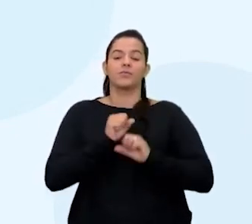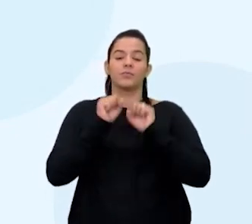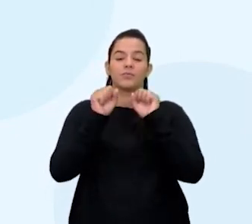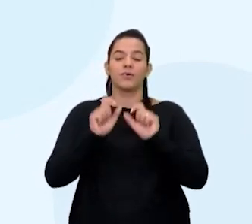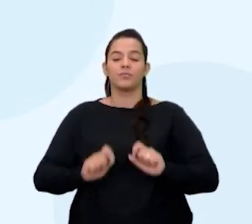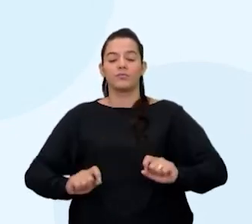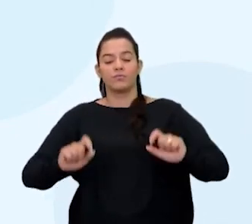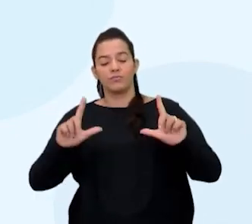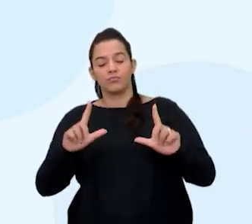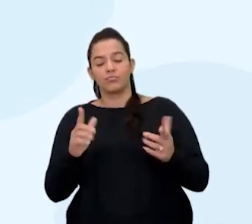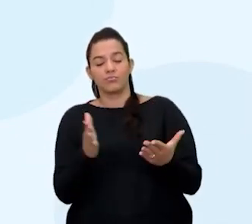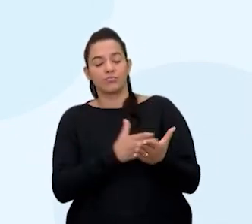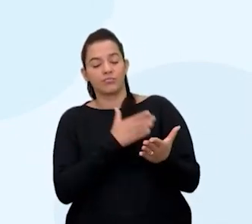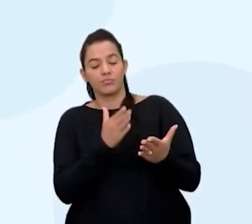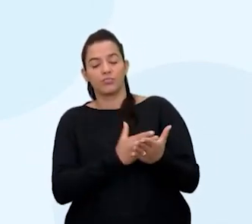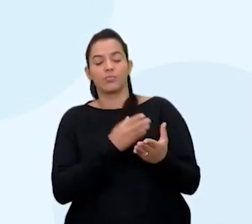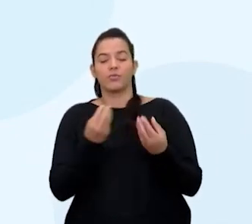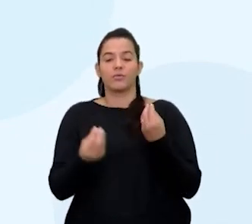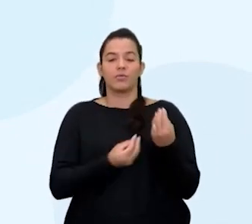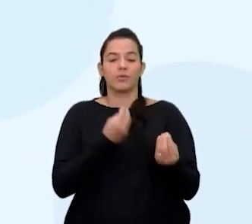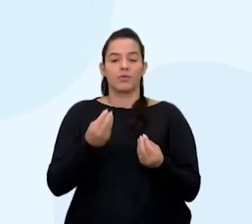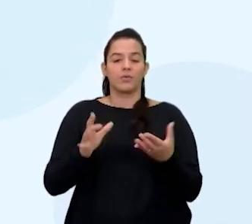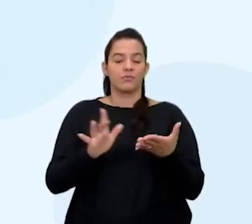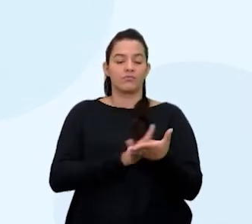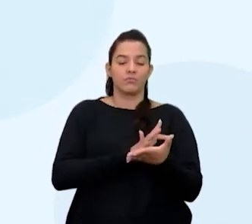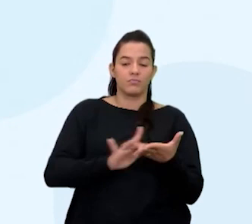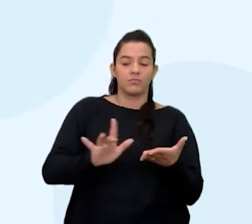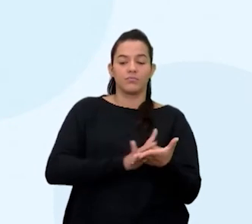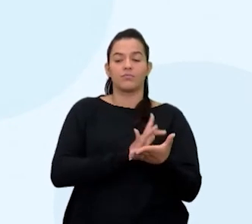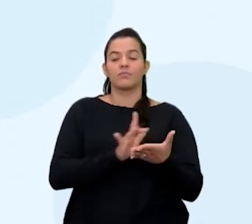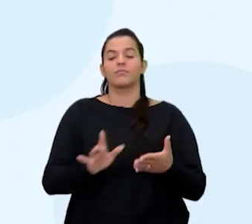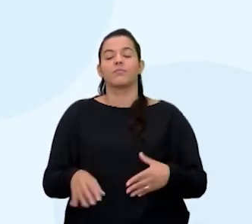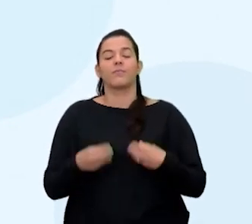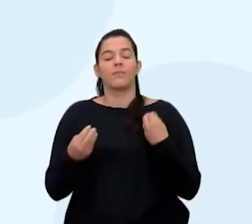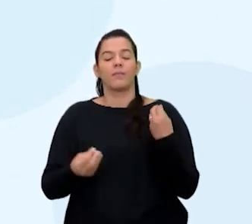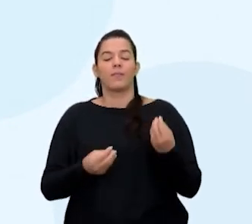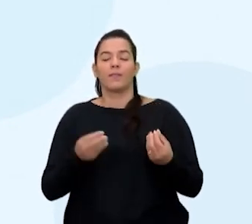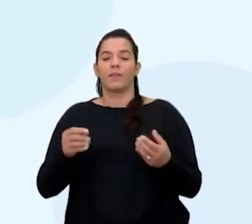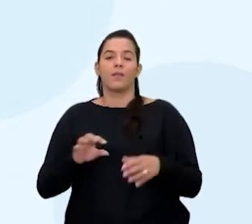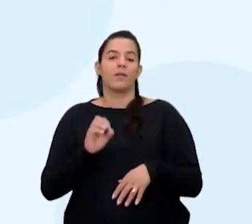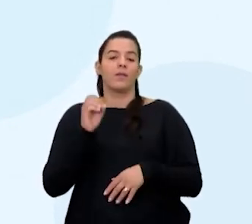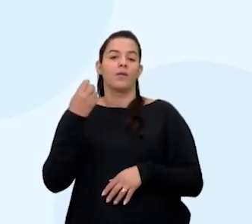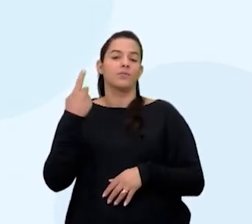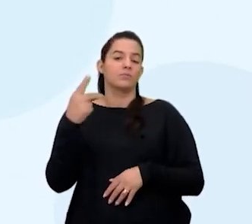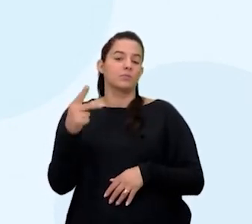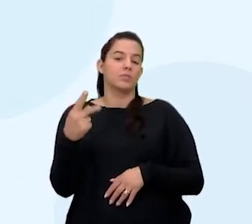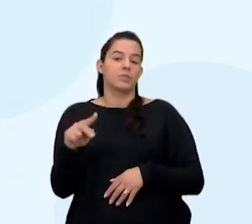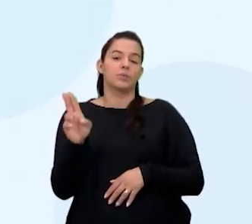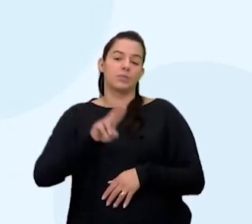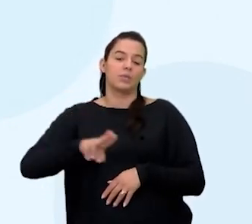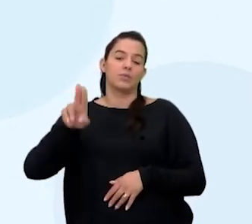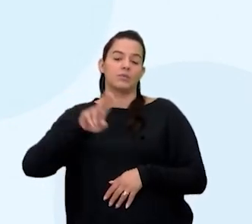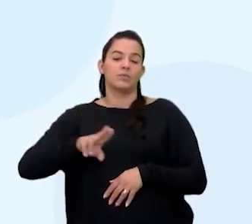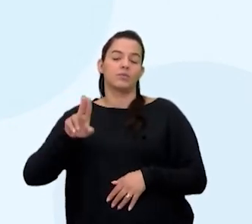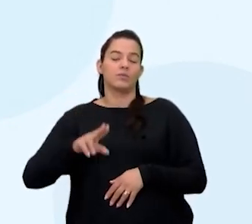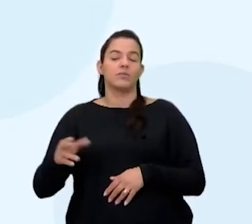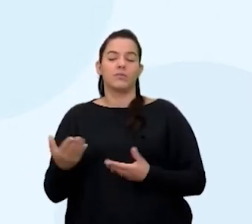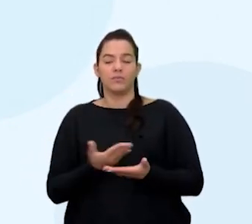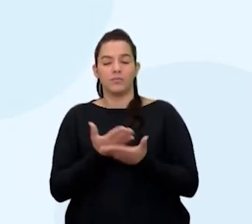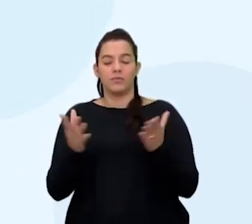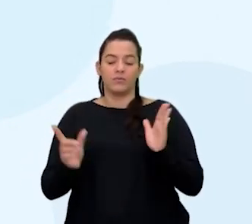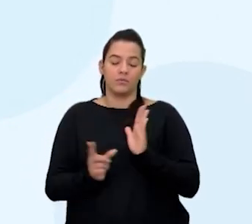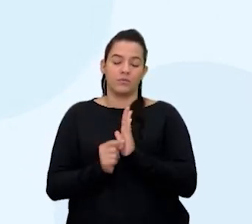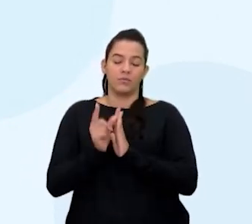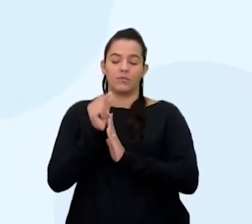caderno dele, a fichinha, o smartphone, né, o tablet, sei lá qual ferramenta analógica ou